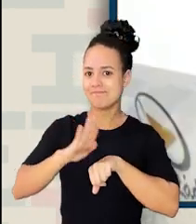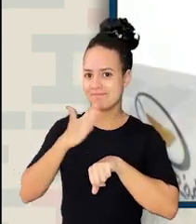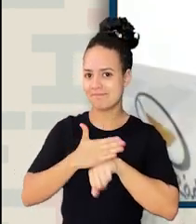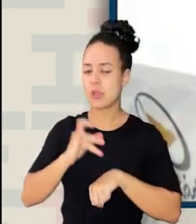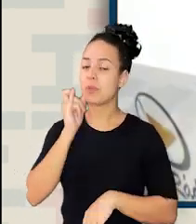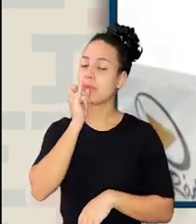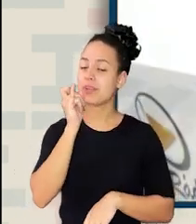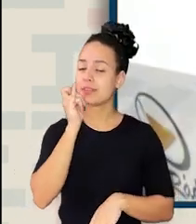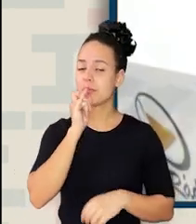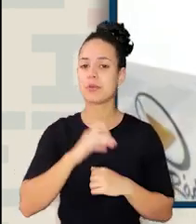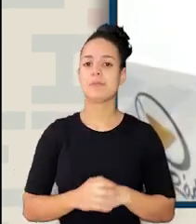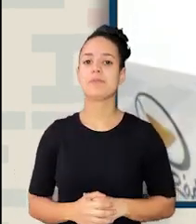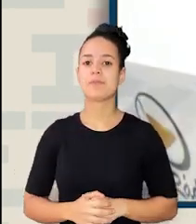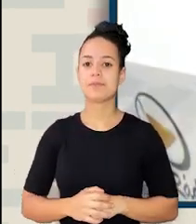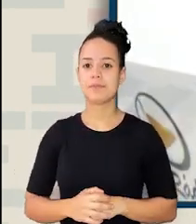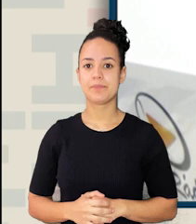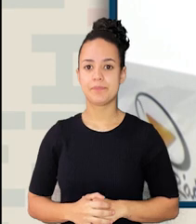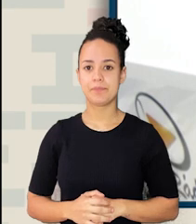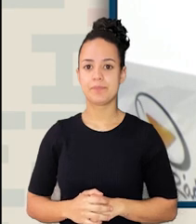por exemplo,